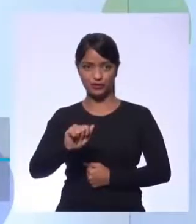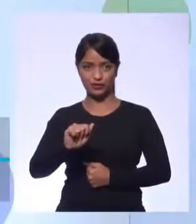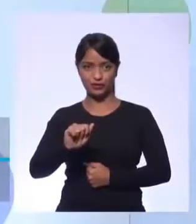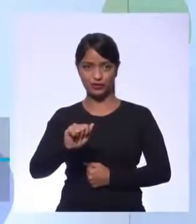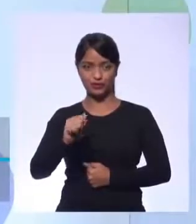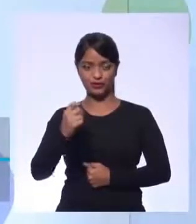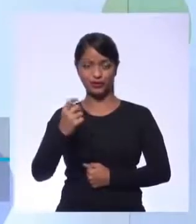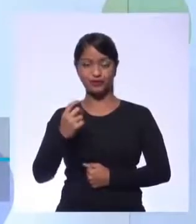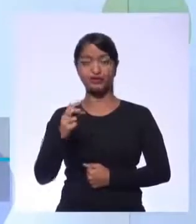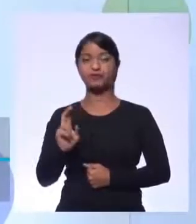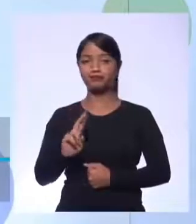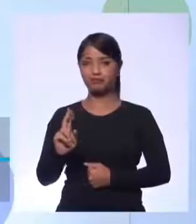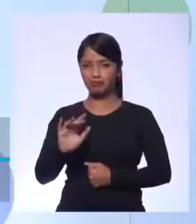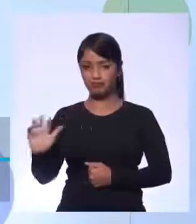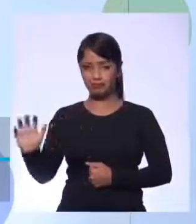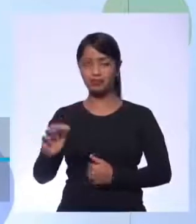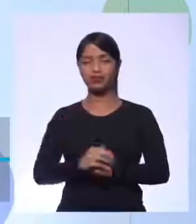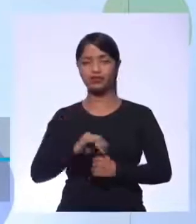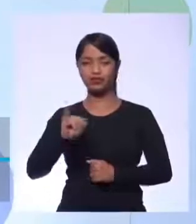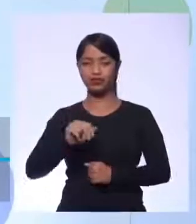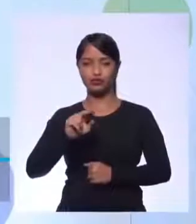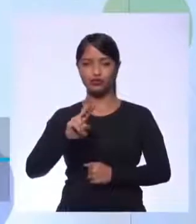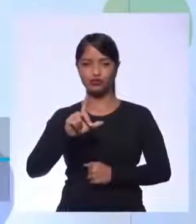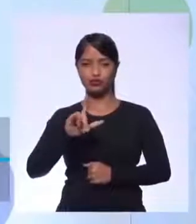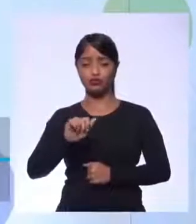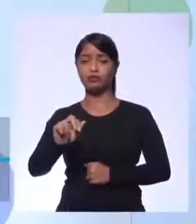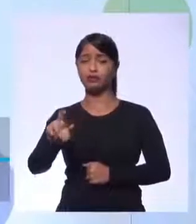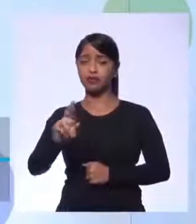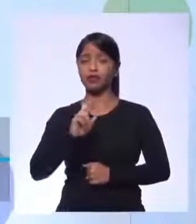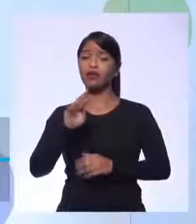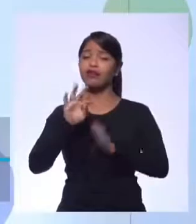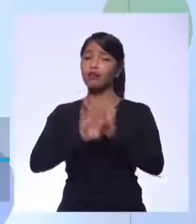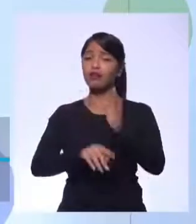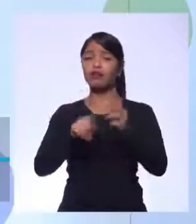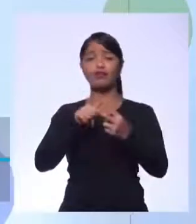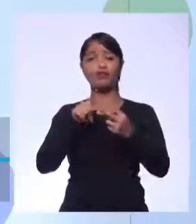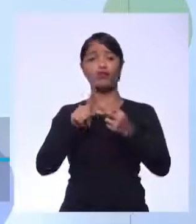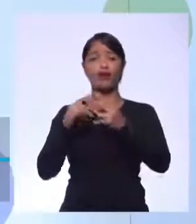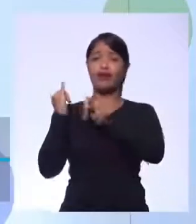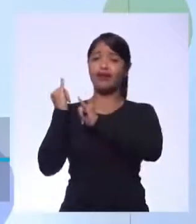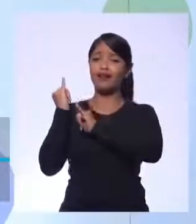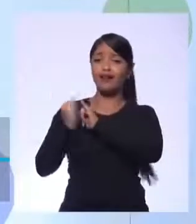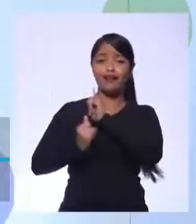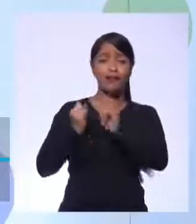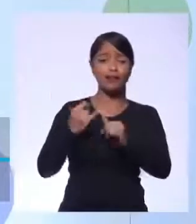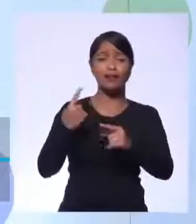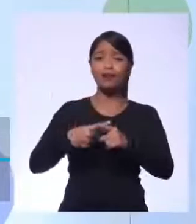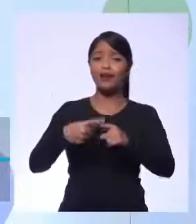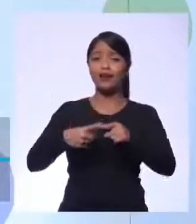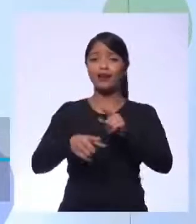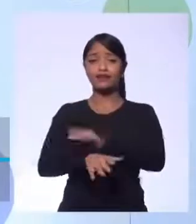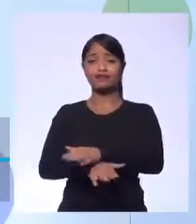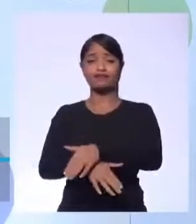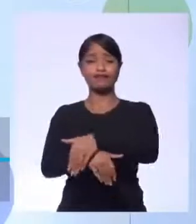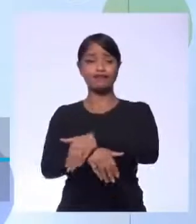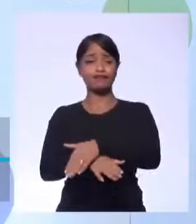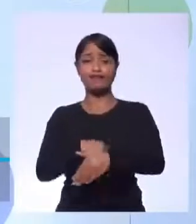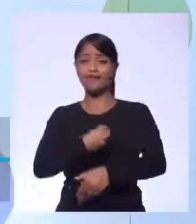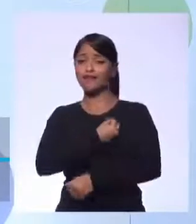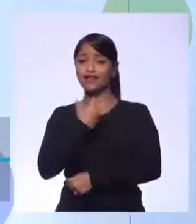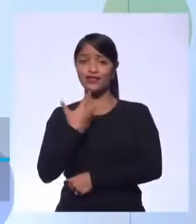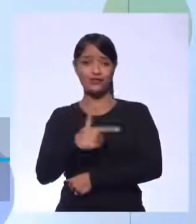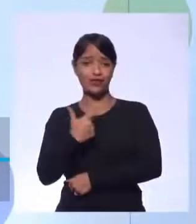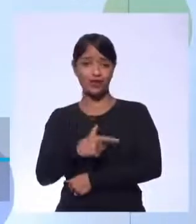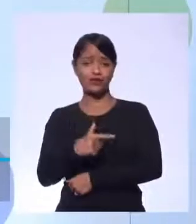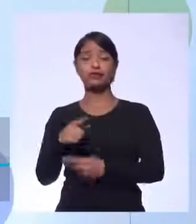Popove, pode ser? Os dois textos são lendas, porque não existe sereias. E sim, a Giovana também fala, porque